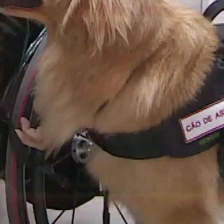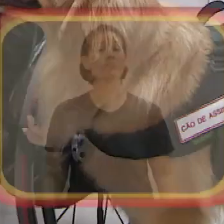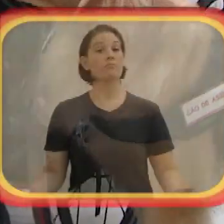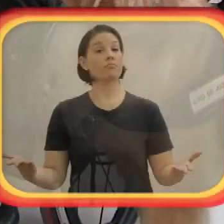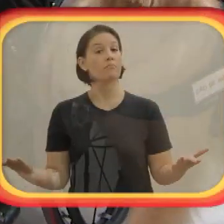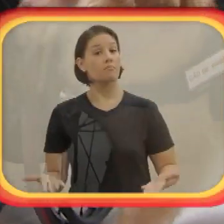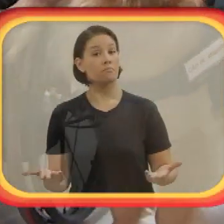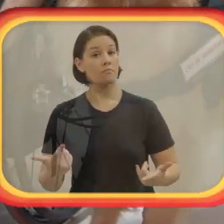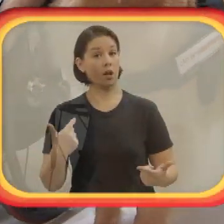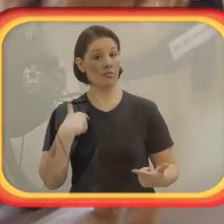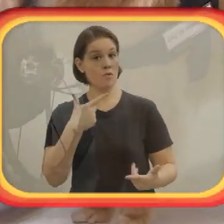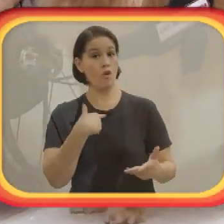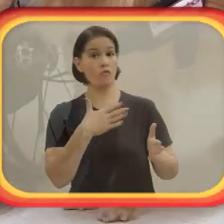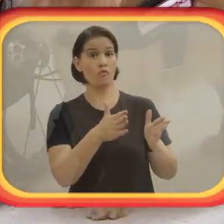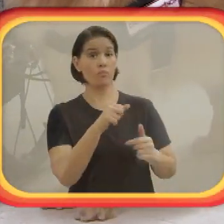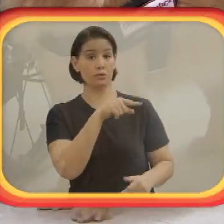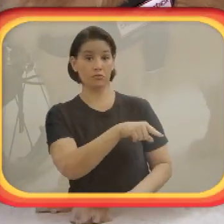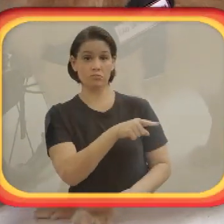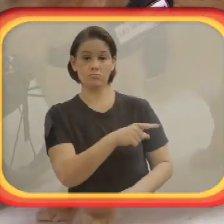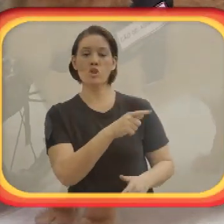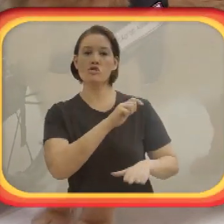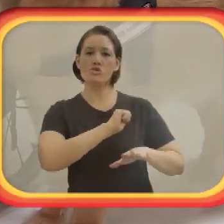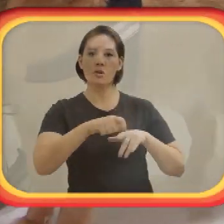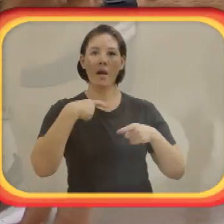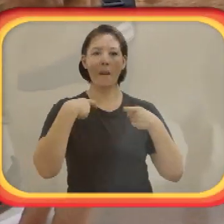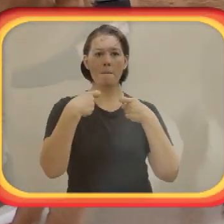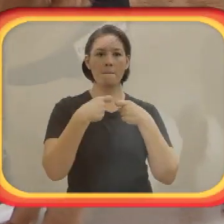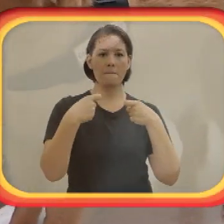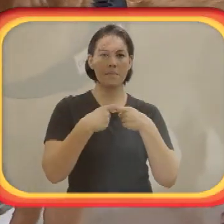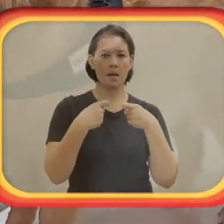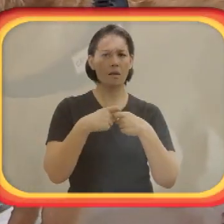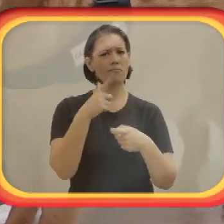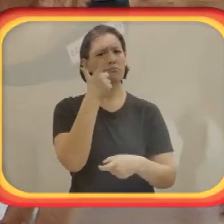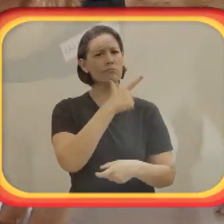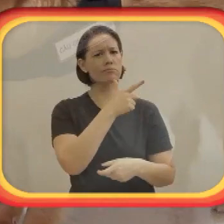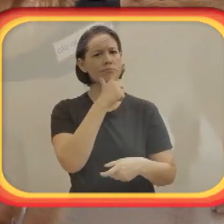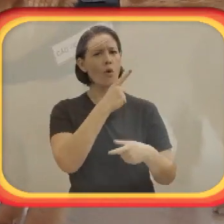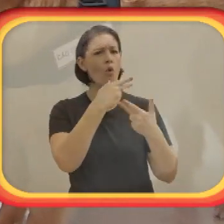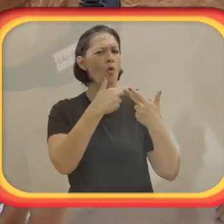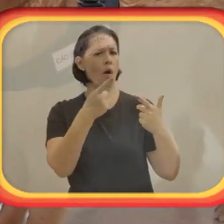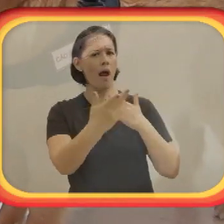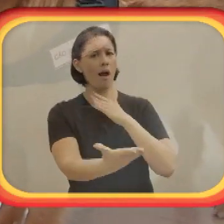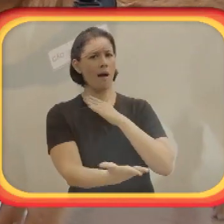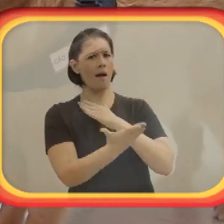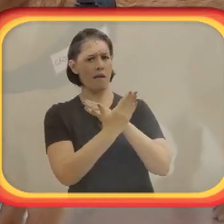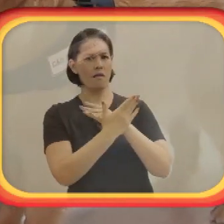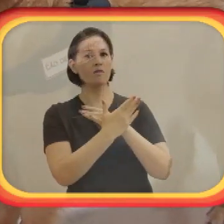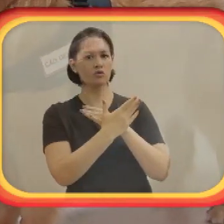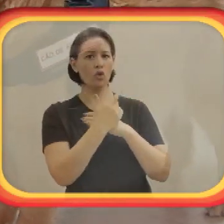ela. Agora aqui eu vou pedir para ela tirar minha meia,